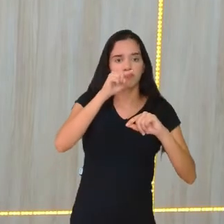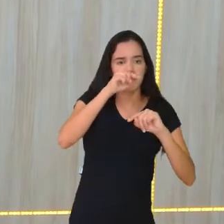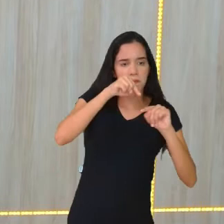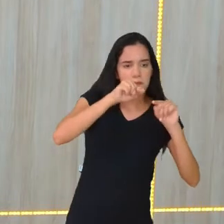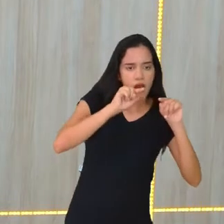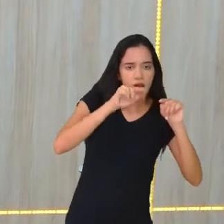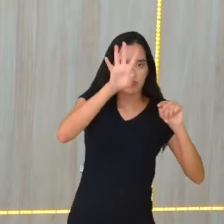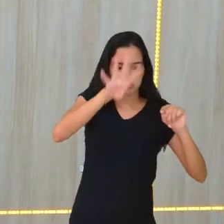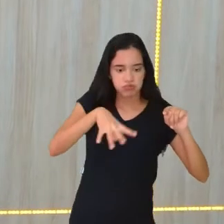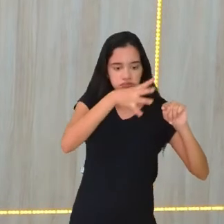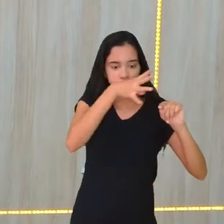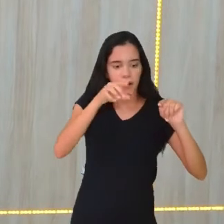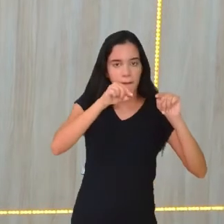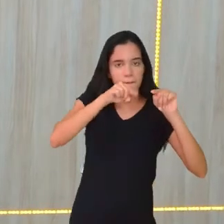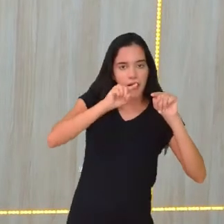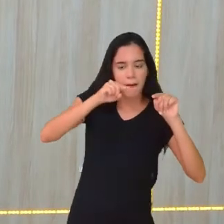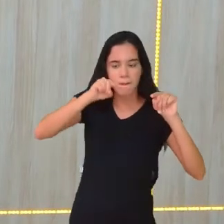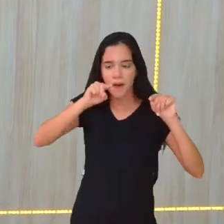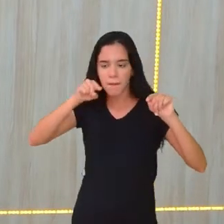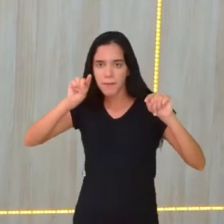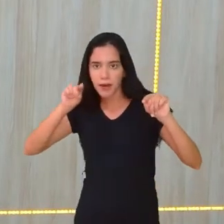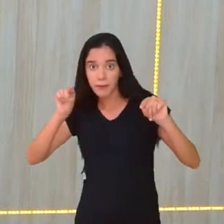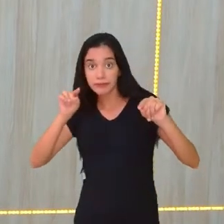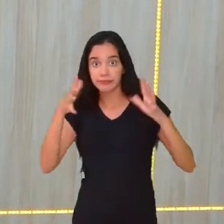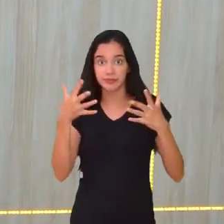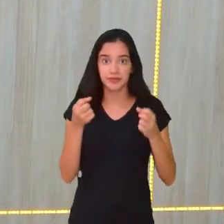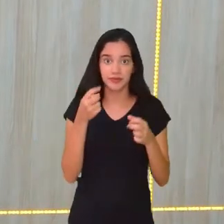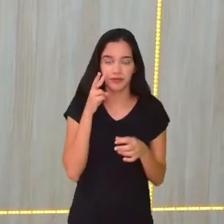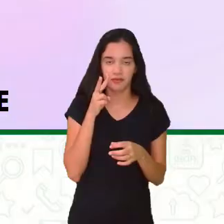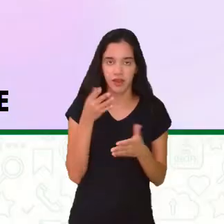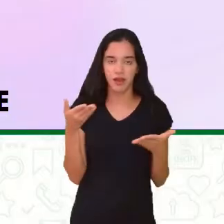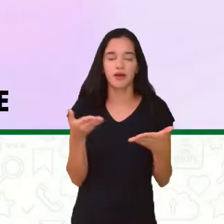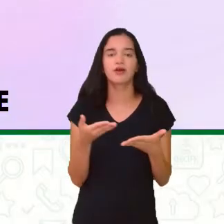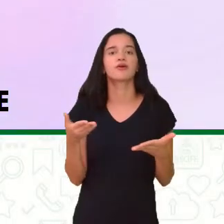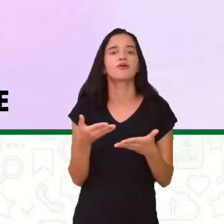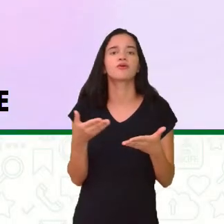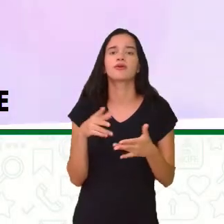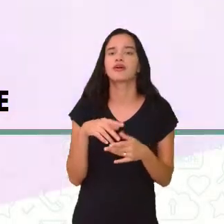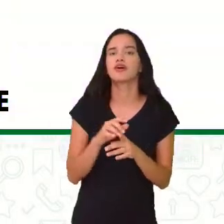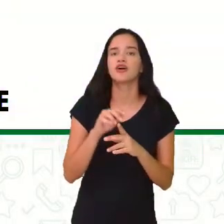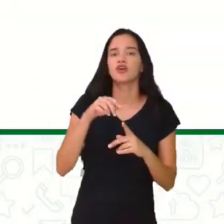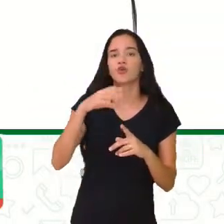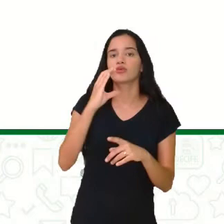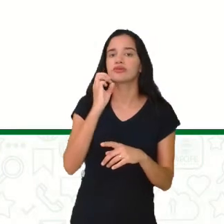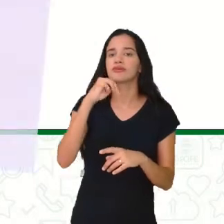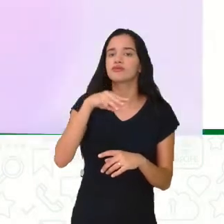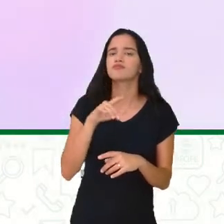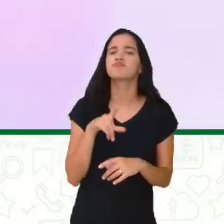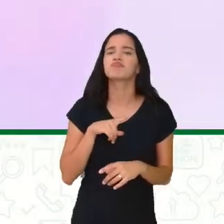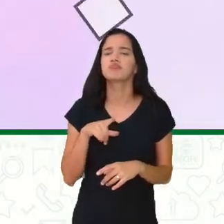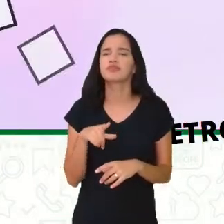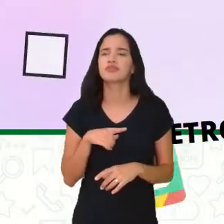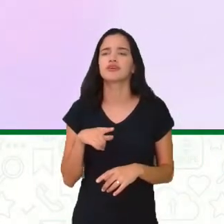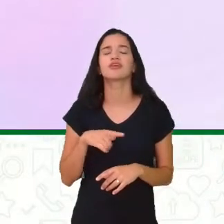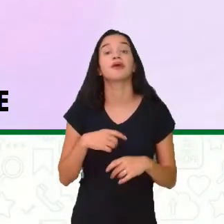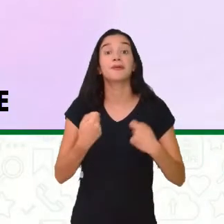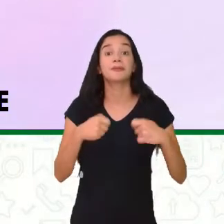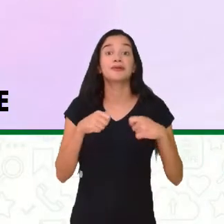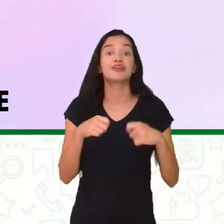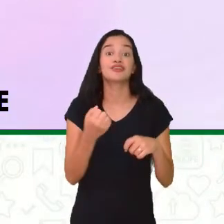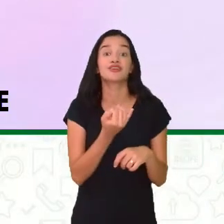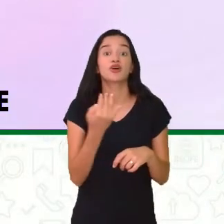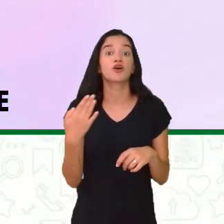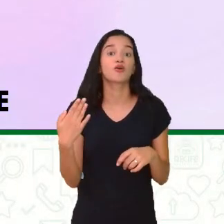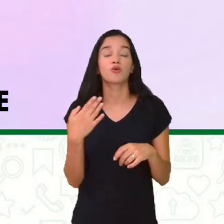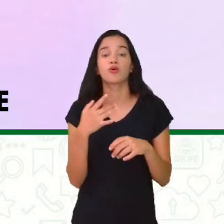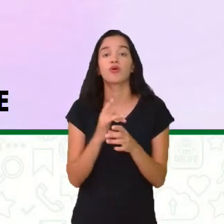a 1 centímetro, certo? Então, vamos ver quantos centímetros ela tem. Você só precisava contar as setas,